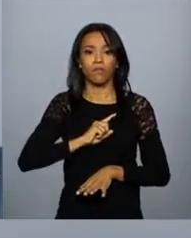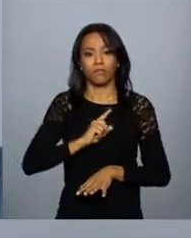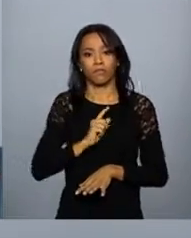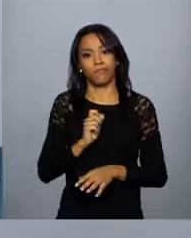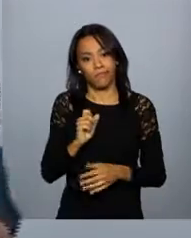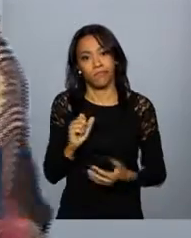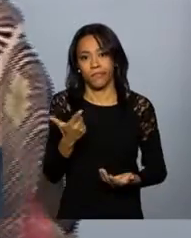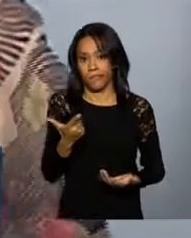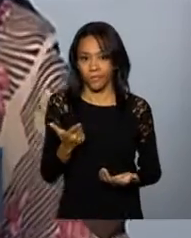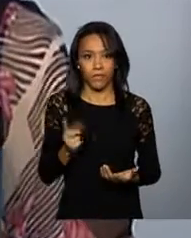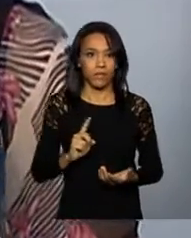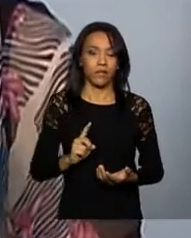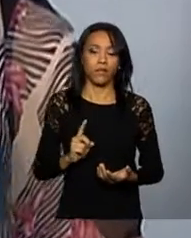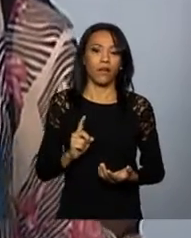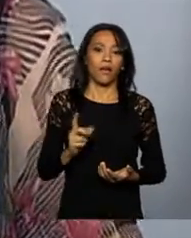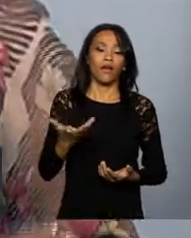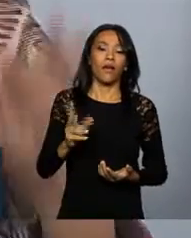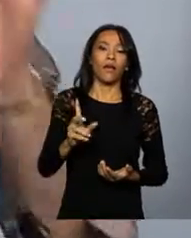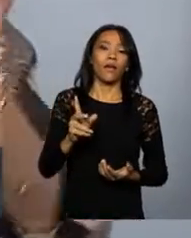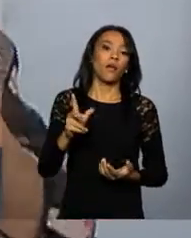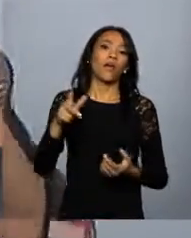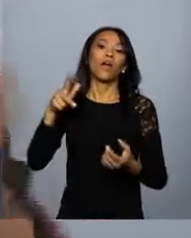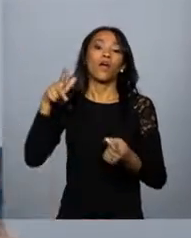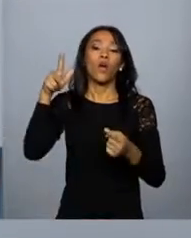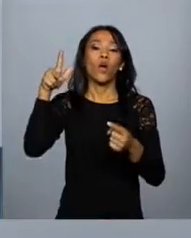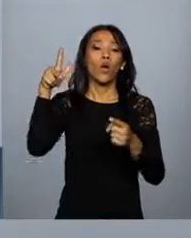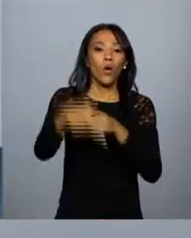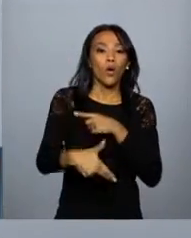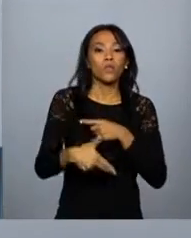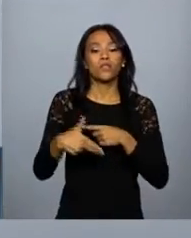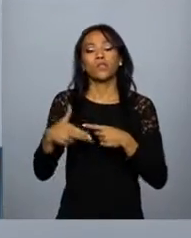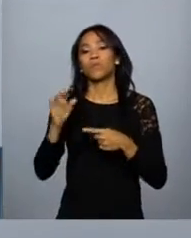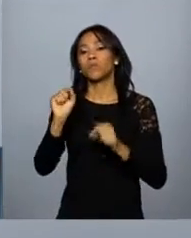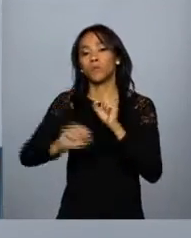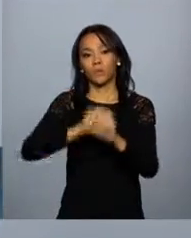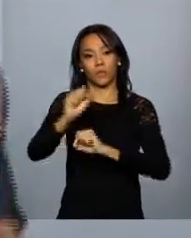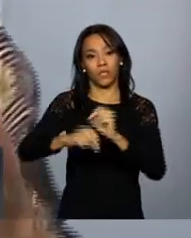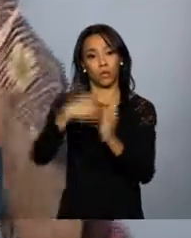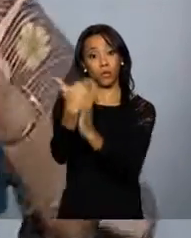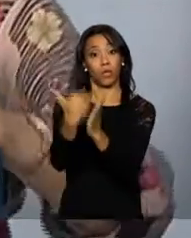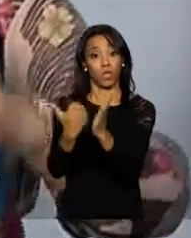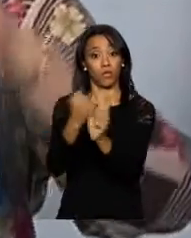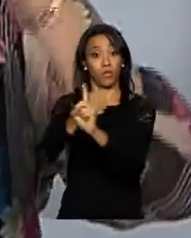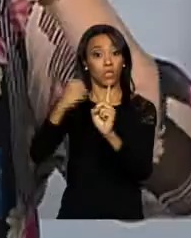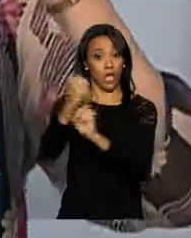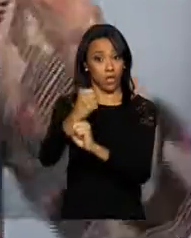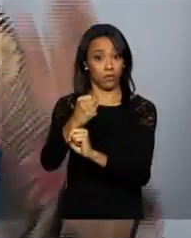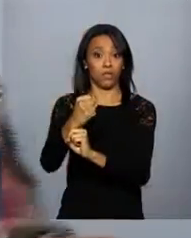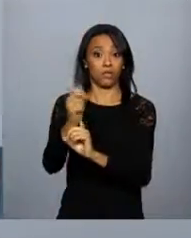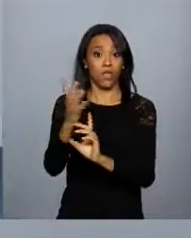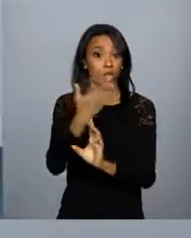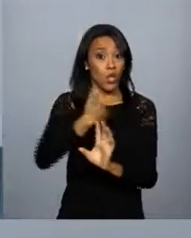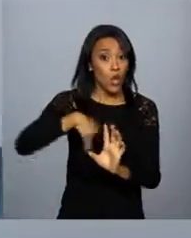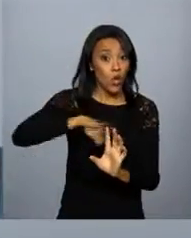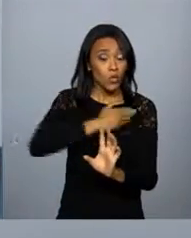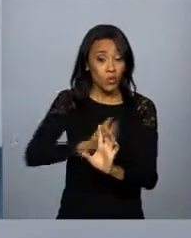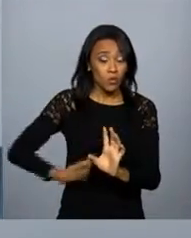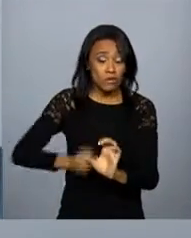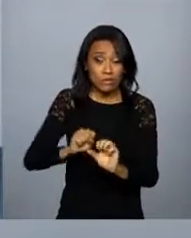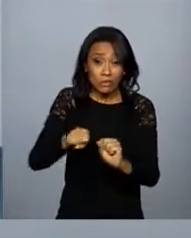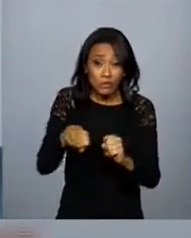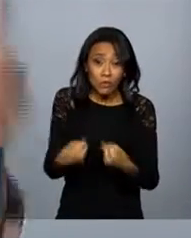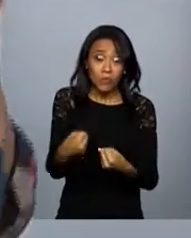alguma, cortamos programas sociais. Nós fizemos um esforço imenso